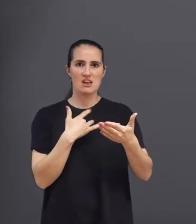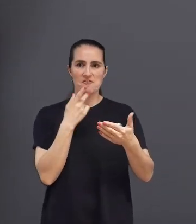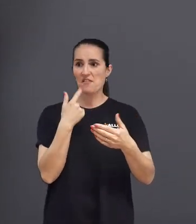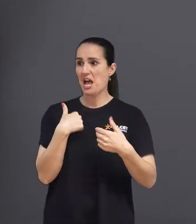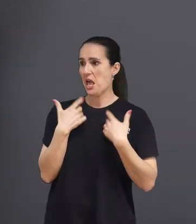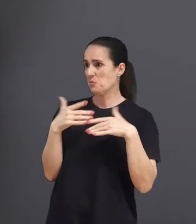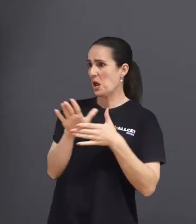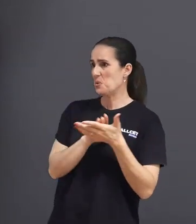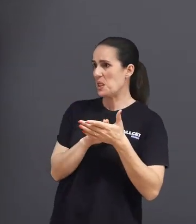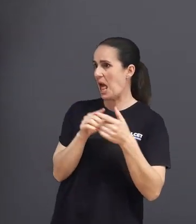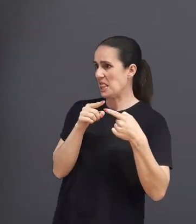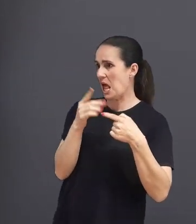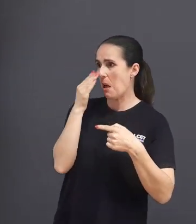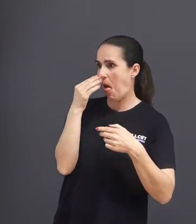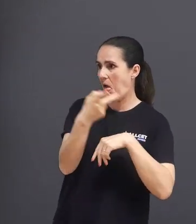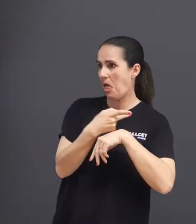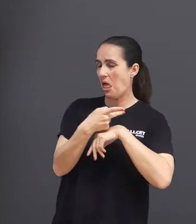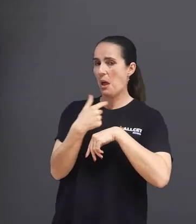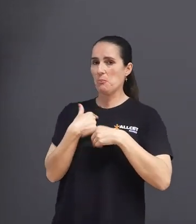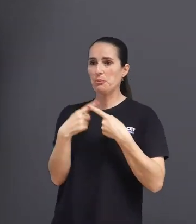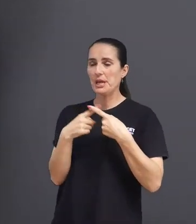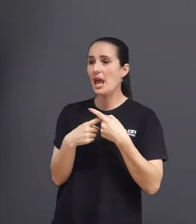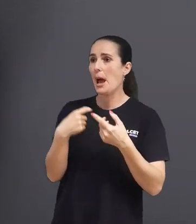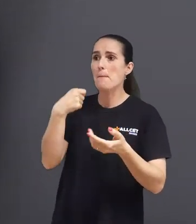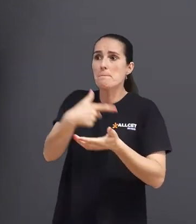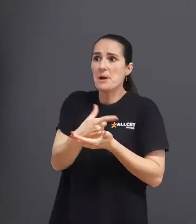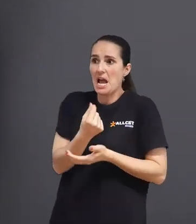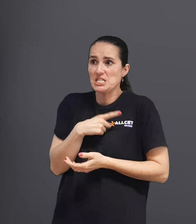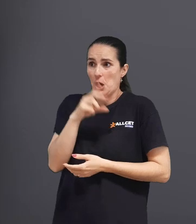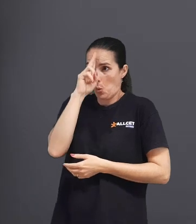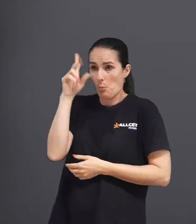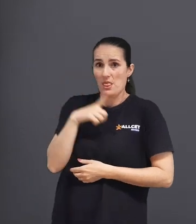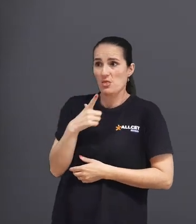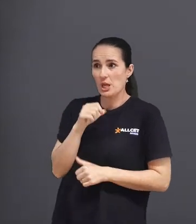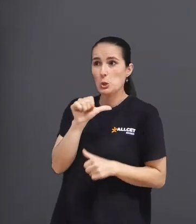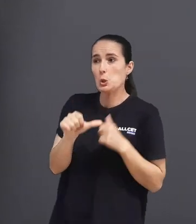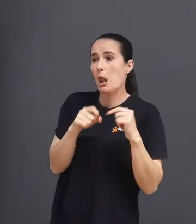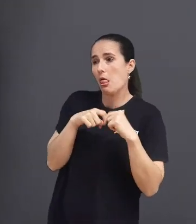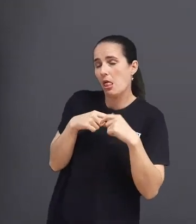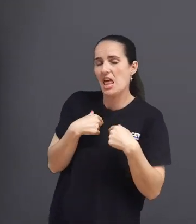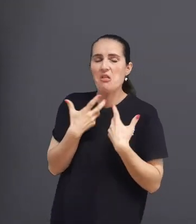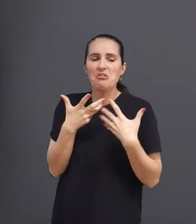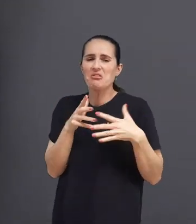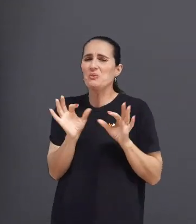E nesse dia era carnaval, e ele estava trabalhando em Balneário Camboriú.